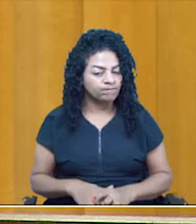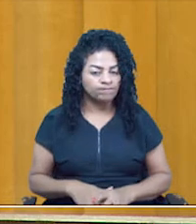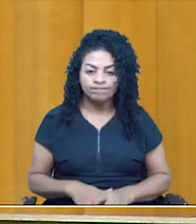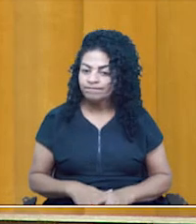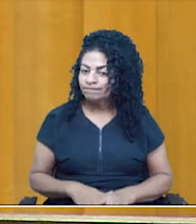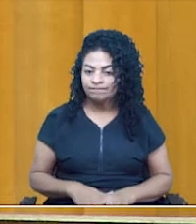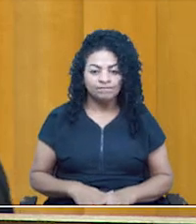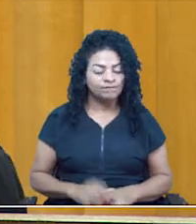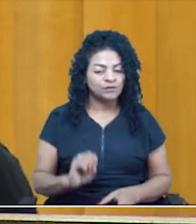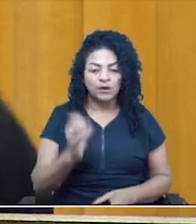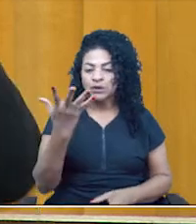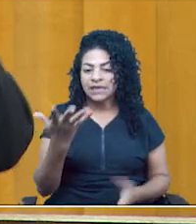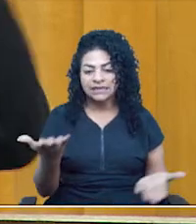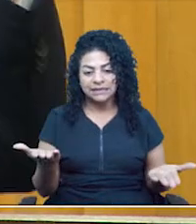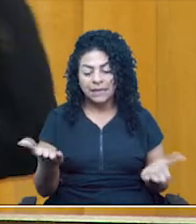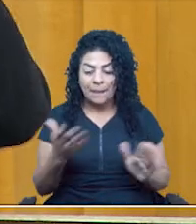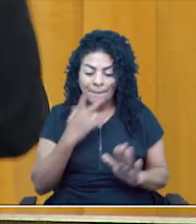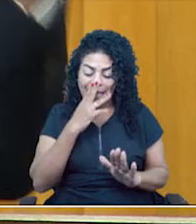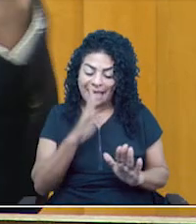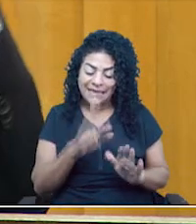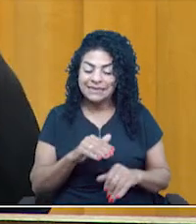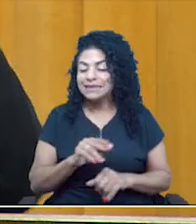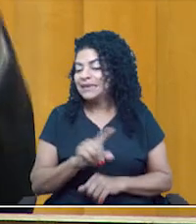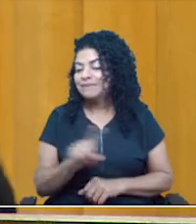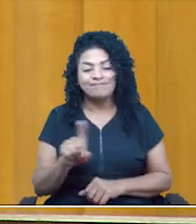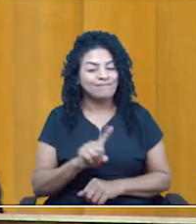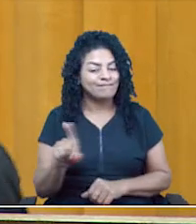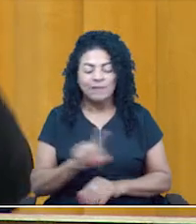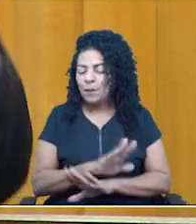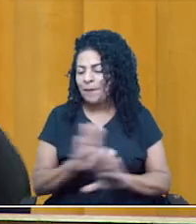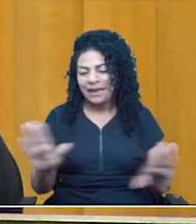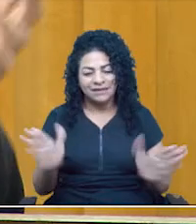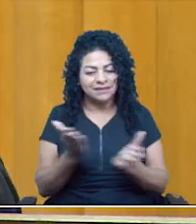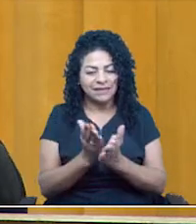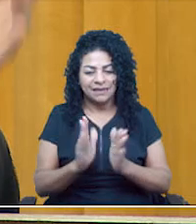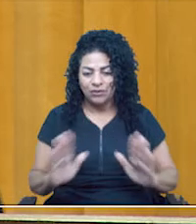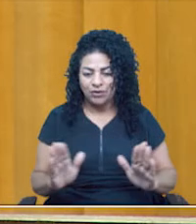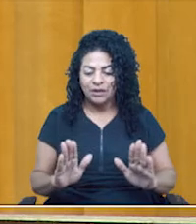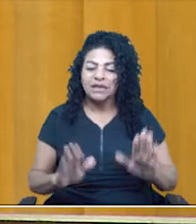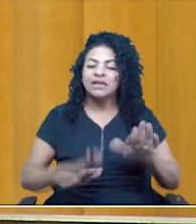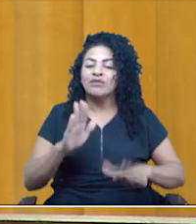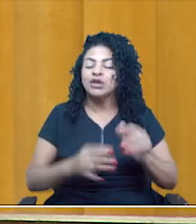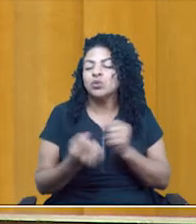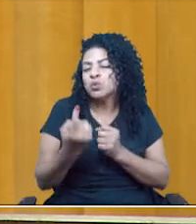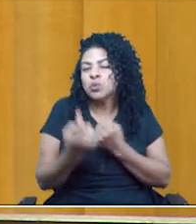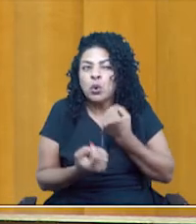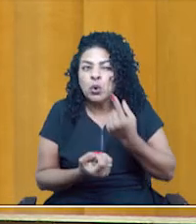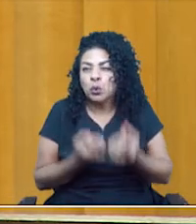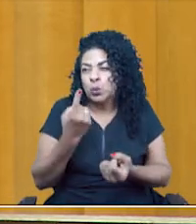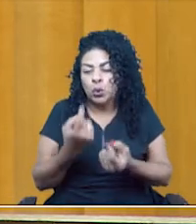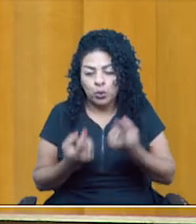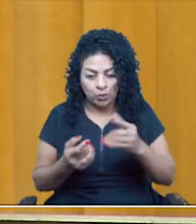vai acontecer tão cedo, pelo menos como numa perspectiva macro. Talvez pontualmente haja alguma situação que movimente.